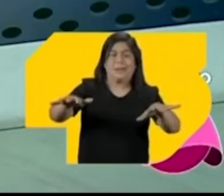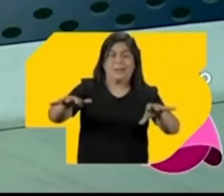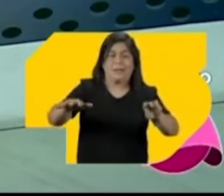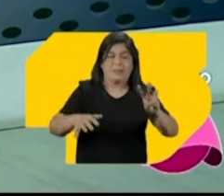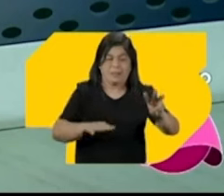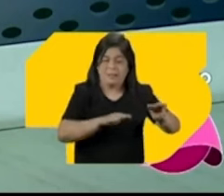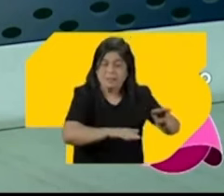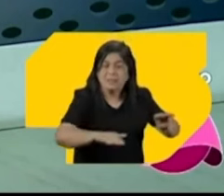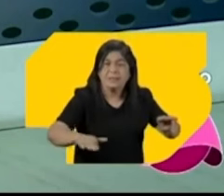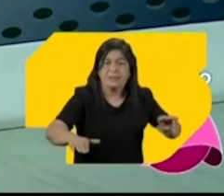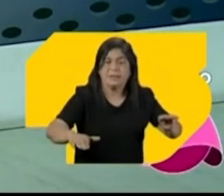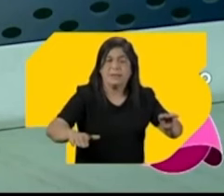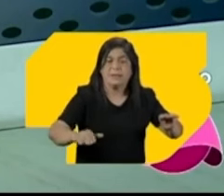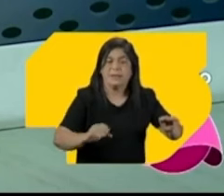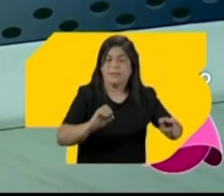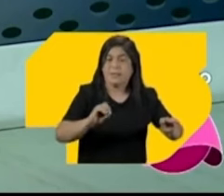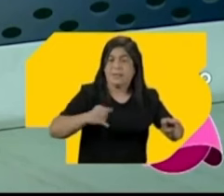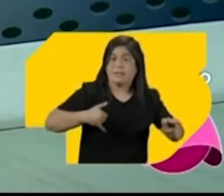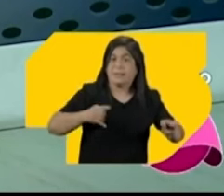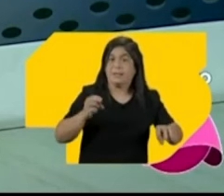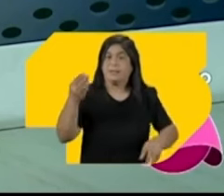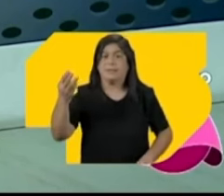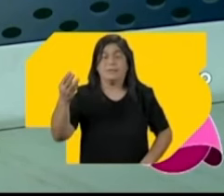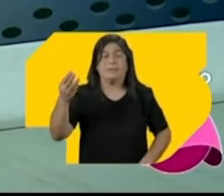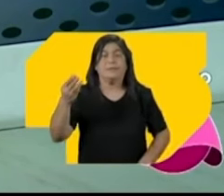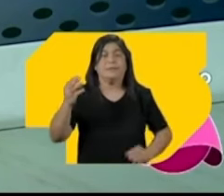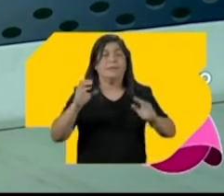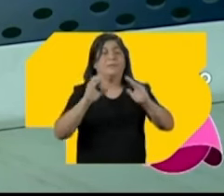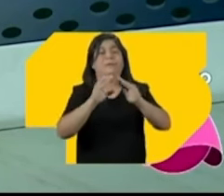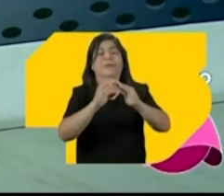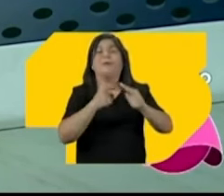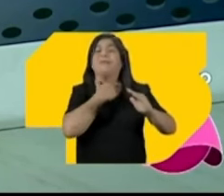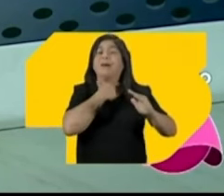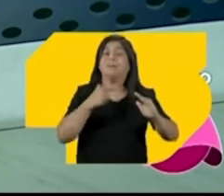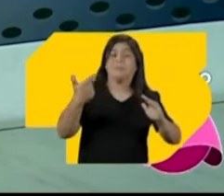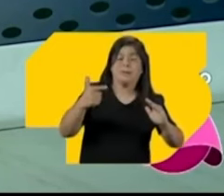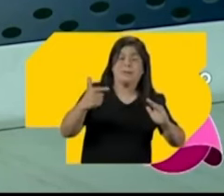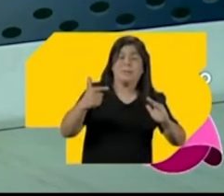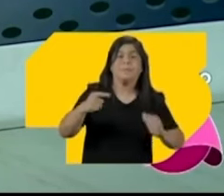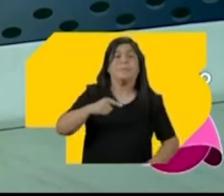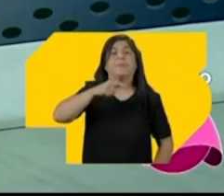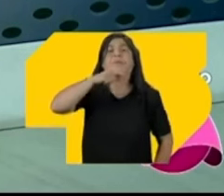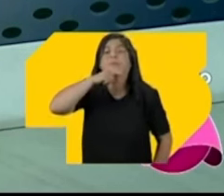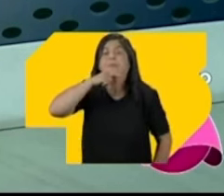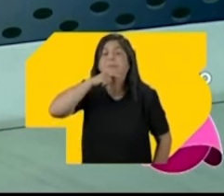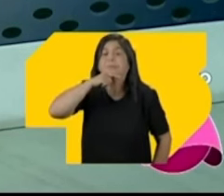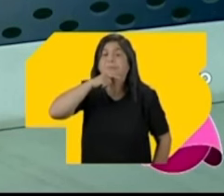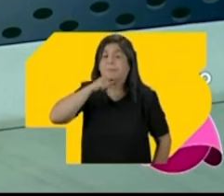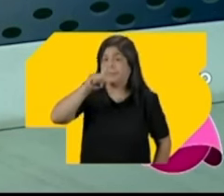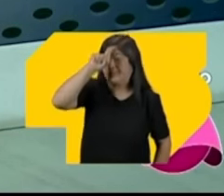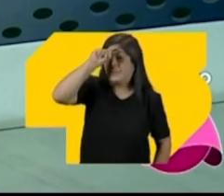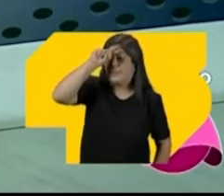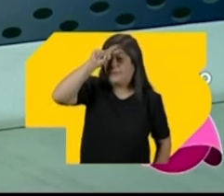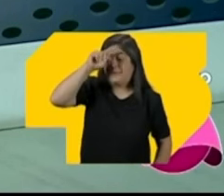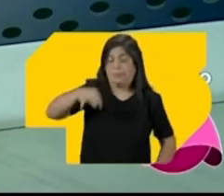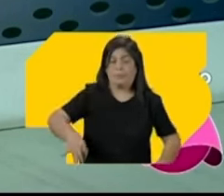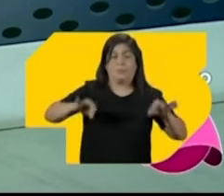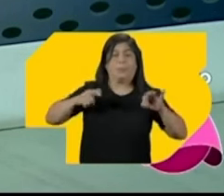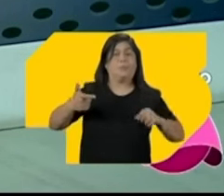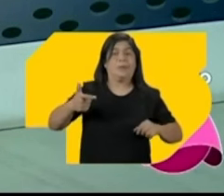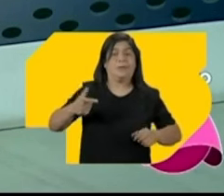de cada 3 crianças de 0 a 3 anos, 2 estão fora da creche porque não tem vaga. Né? Em Guarabira, no hospital do estado, está faltando